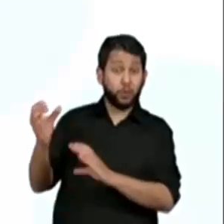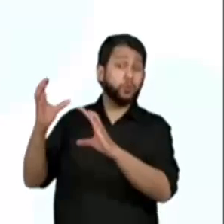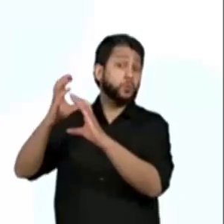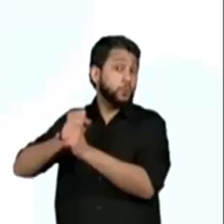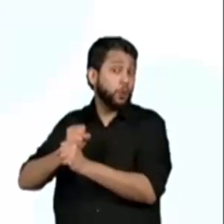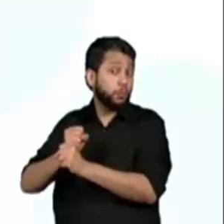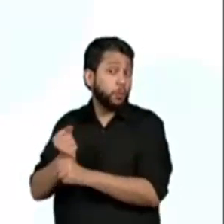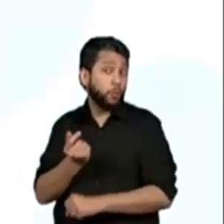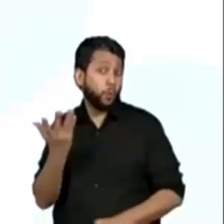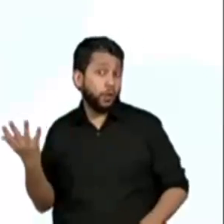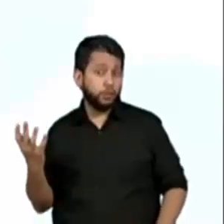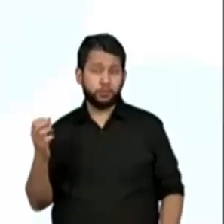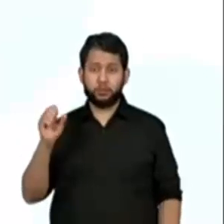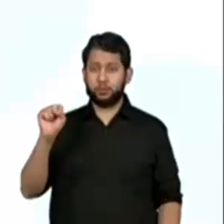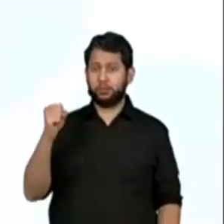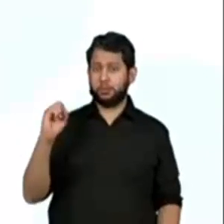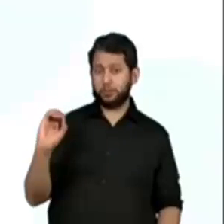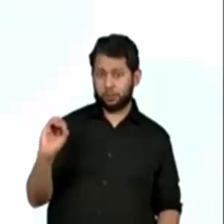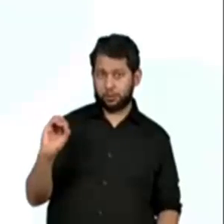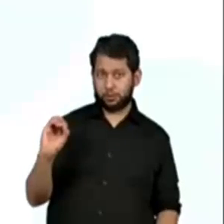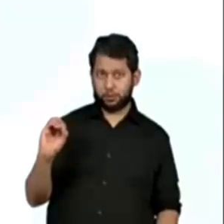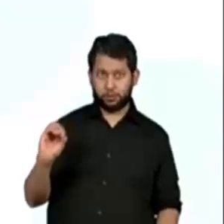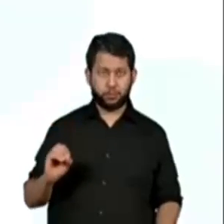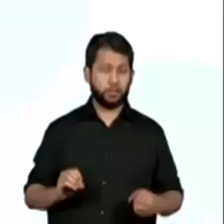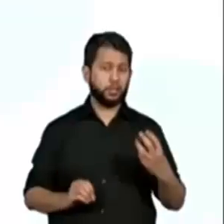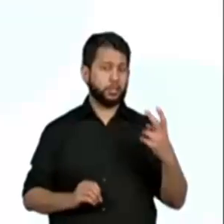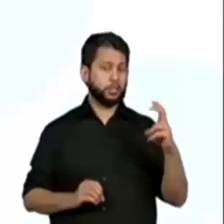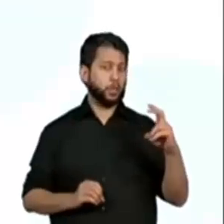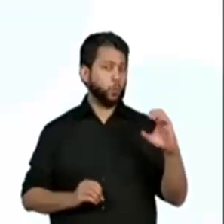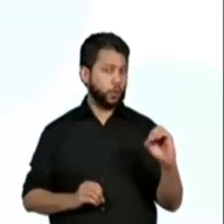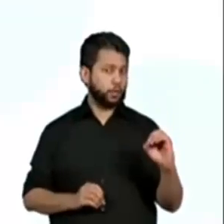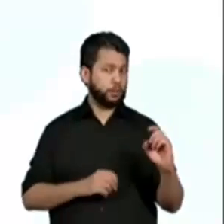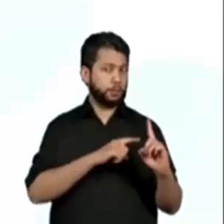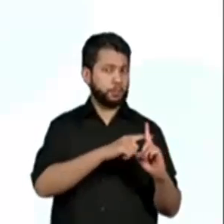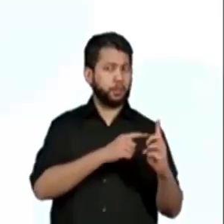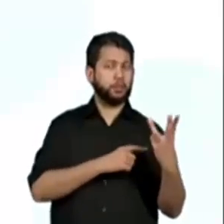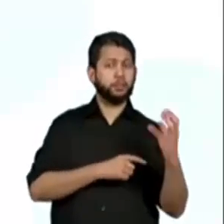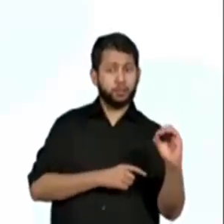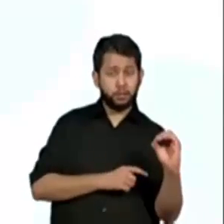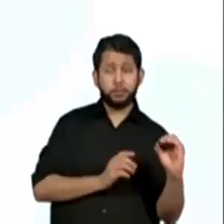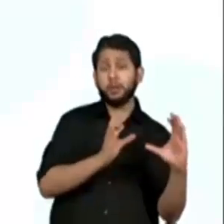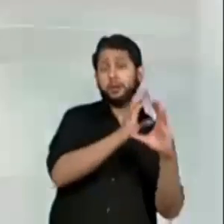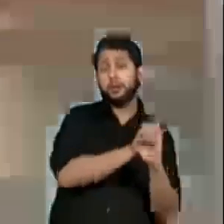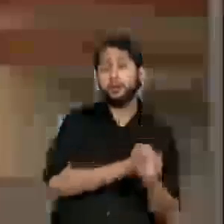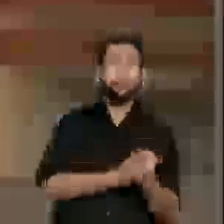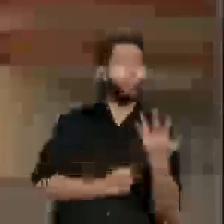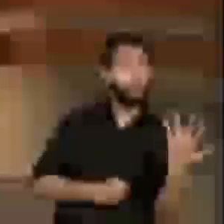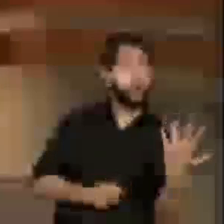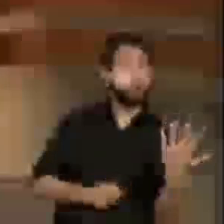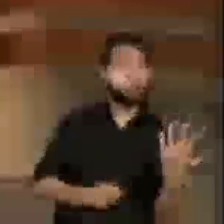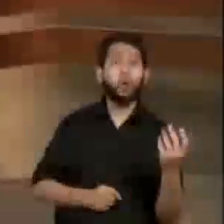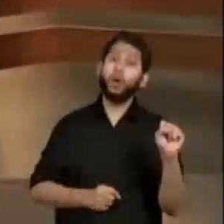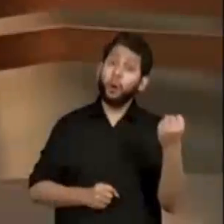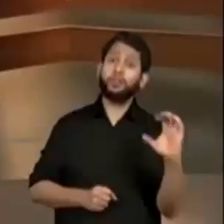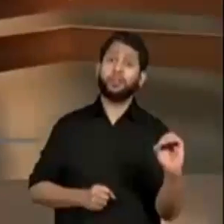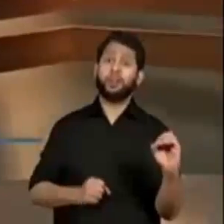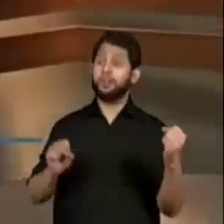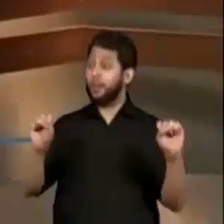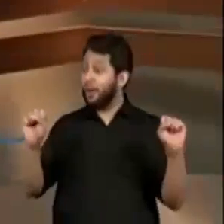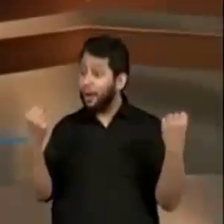são operações equivalentes. Agora, eu já entendi, Pro. Você está dizendo para mim